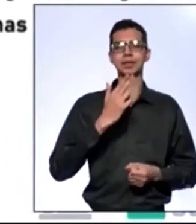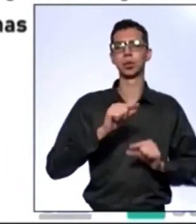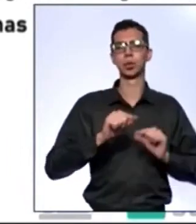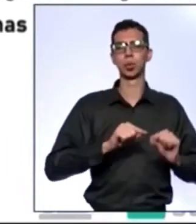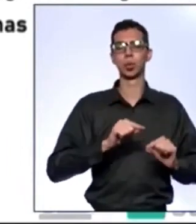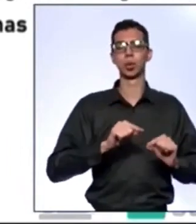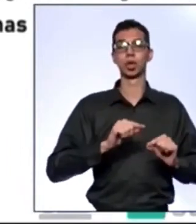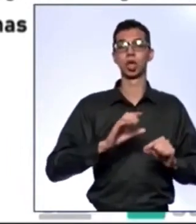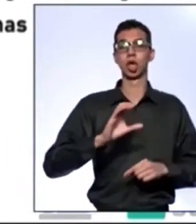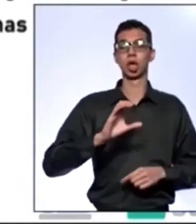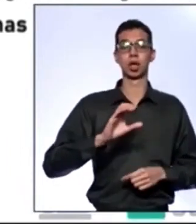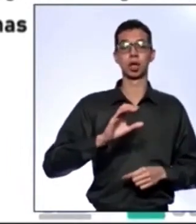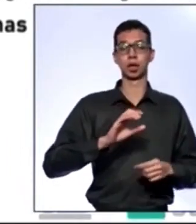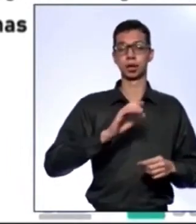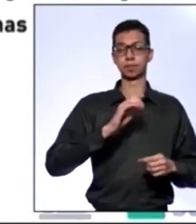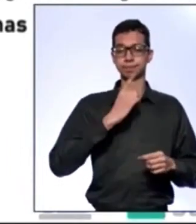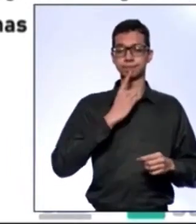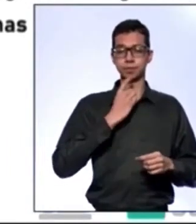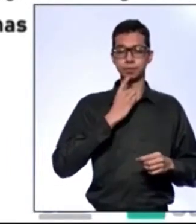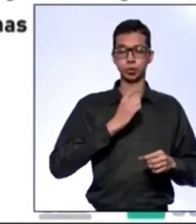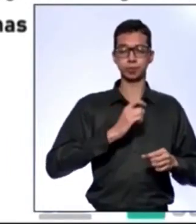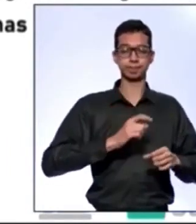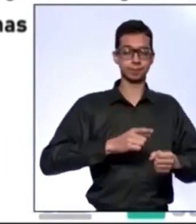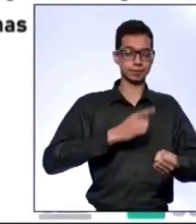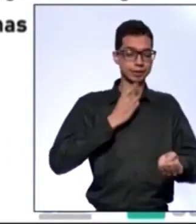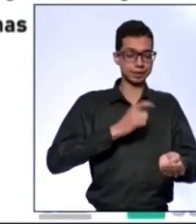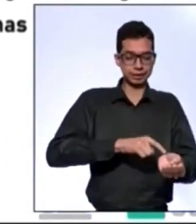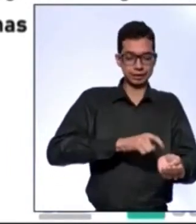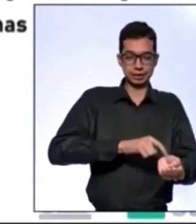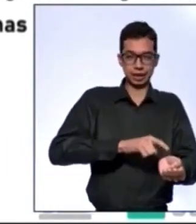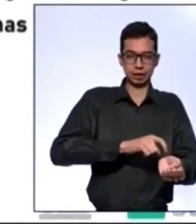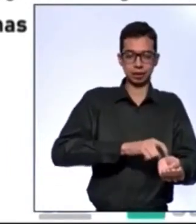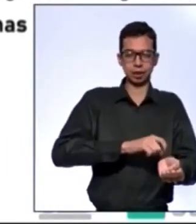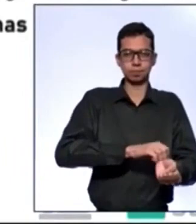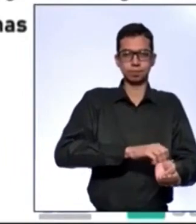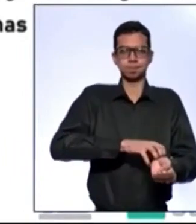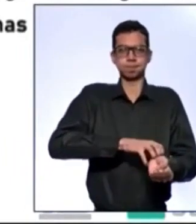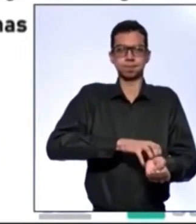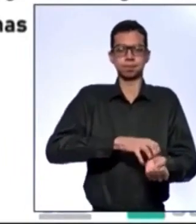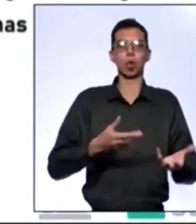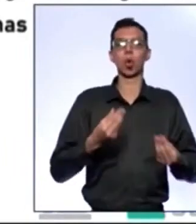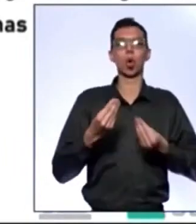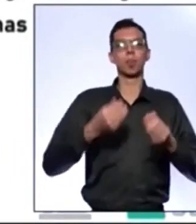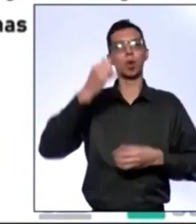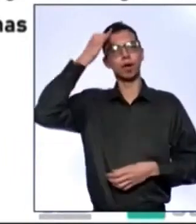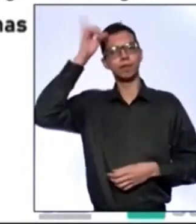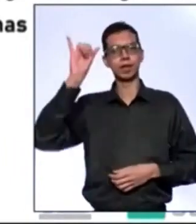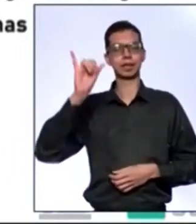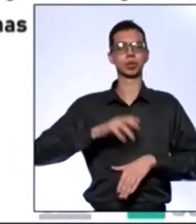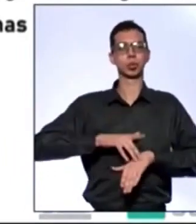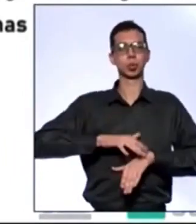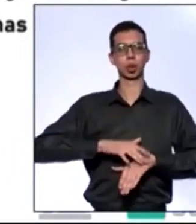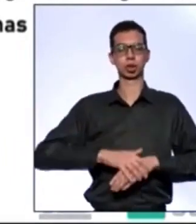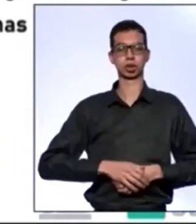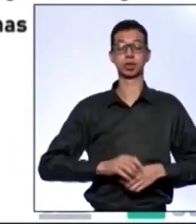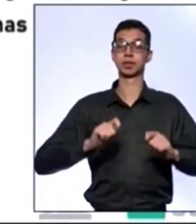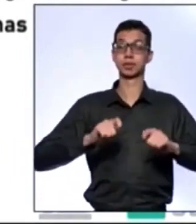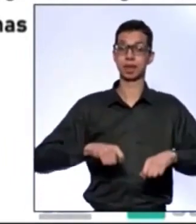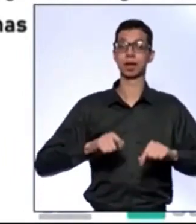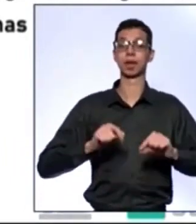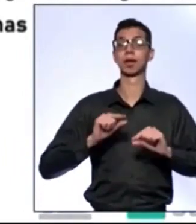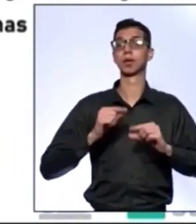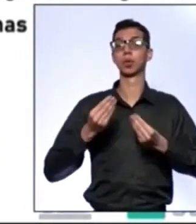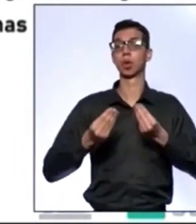infarto e acidentes vasculares cerebrais. A prevenção e o tratamento dessas doenças podem ser feitos com drogas anticoagulantes.